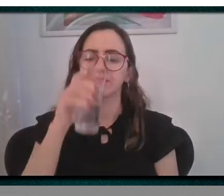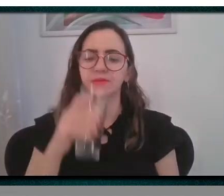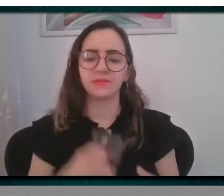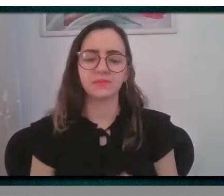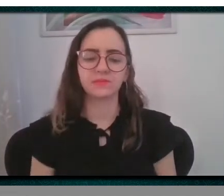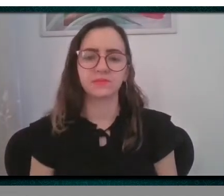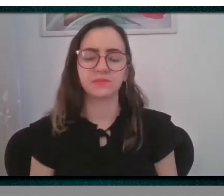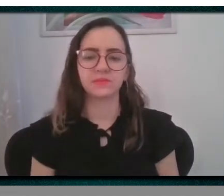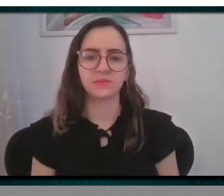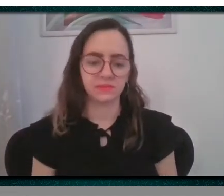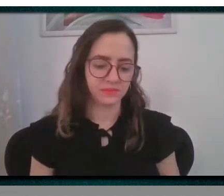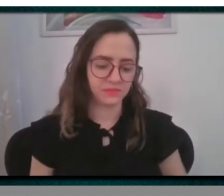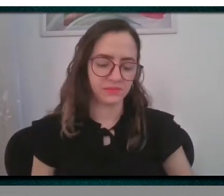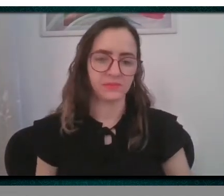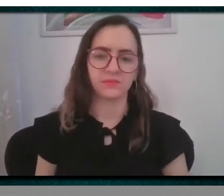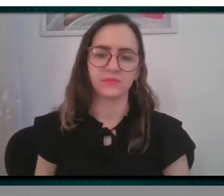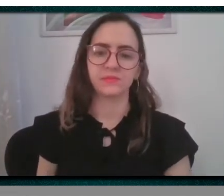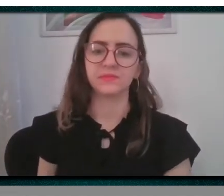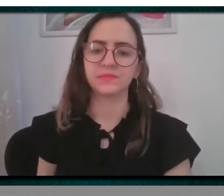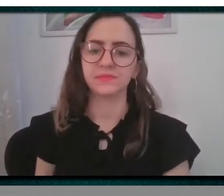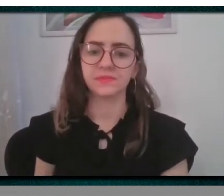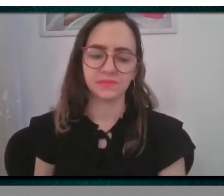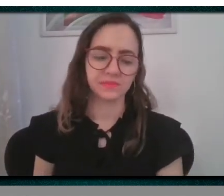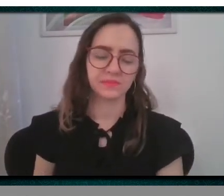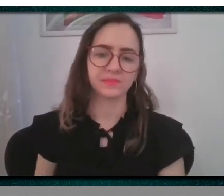Gostei desse tracinho, mano. Ficou legal.